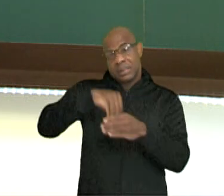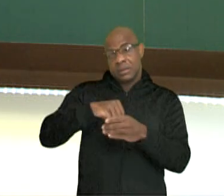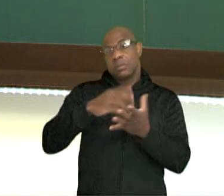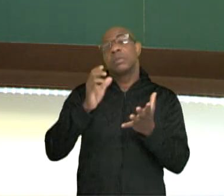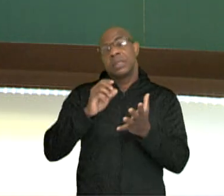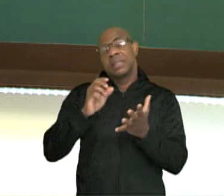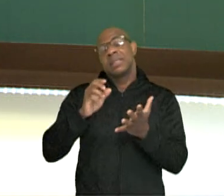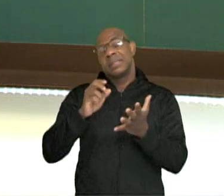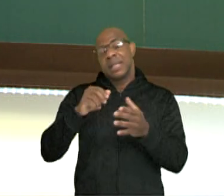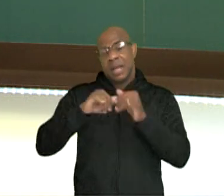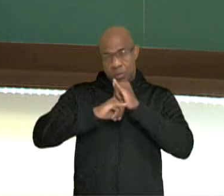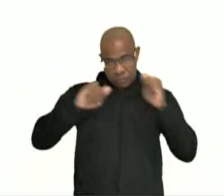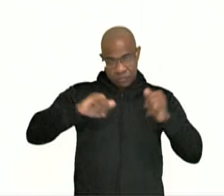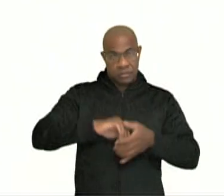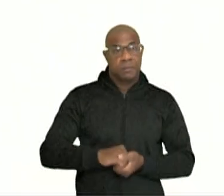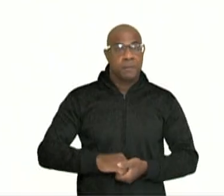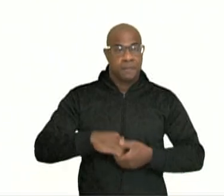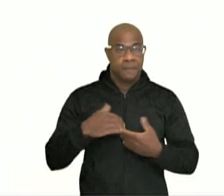notícia.